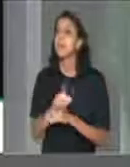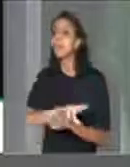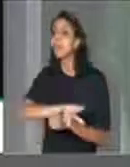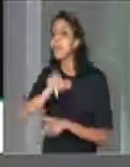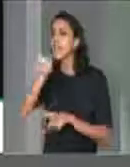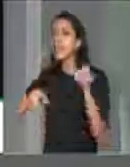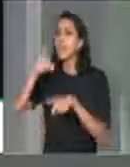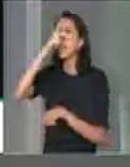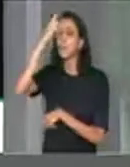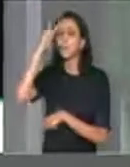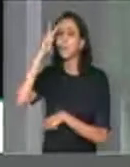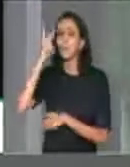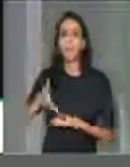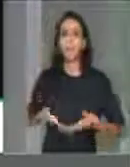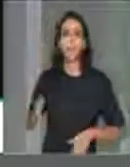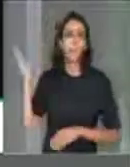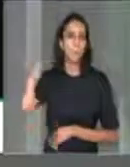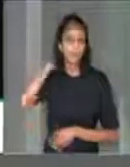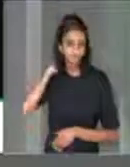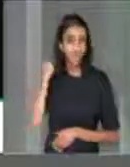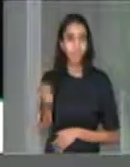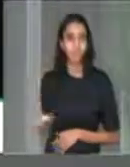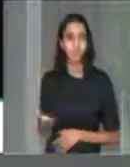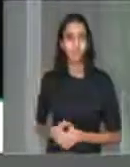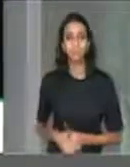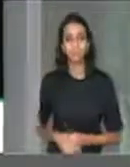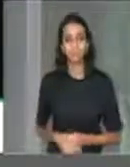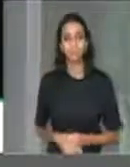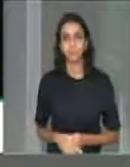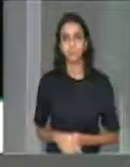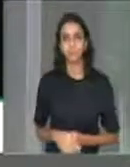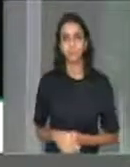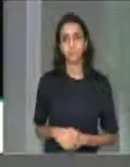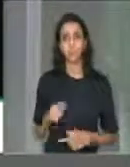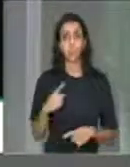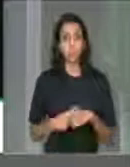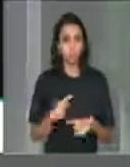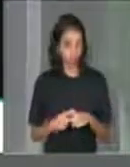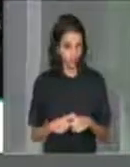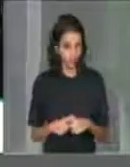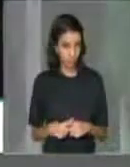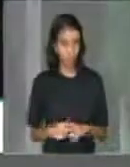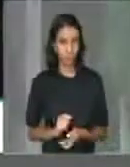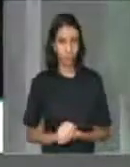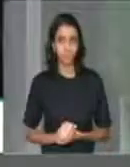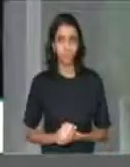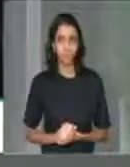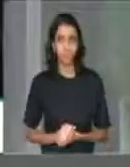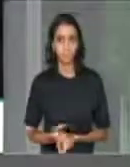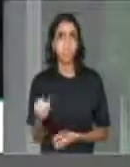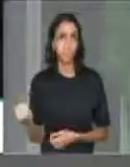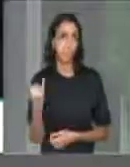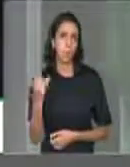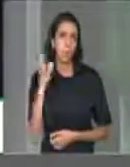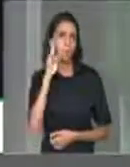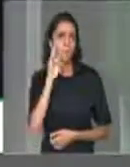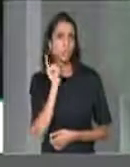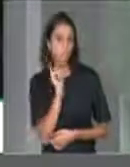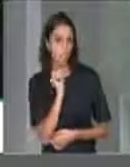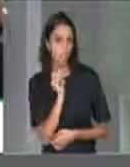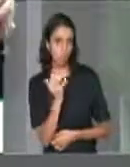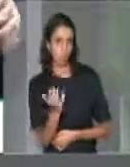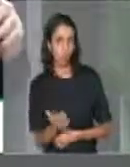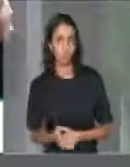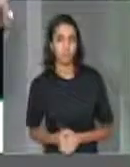de paraenses. Eu digo isso porque é importante afirmar esse elemento histórico.